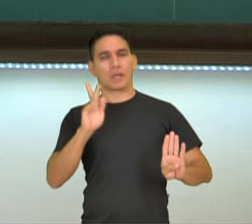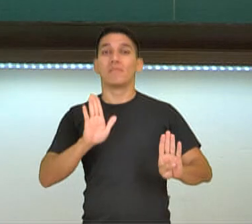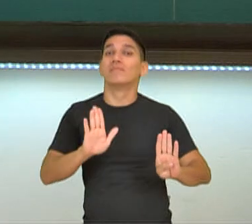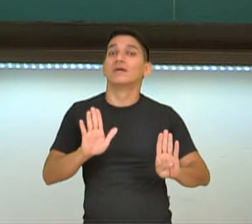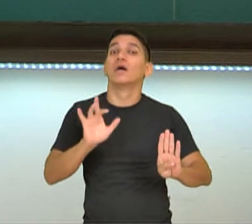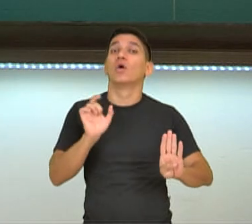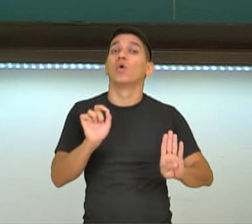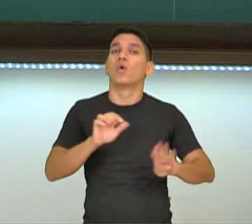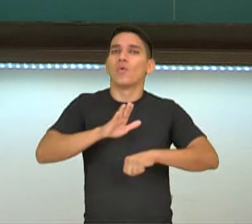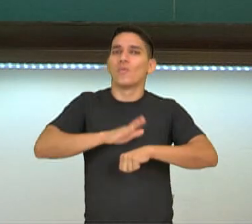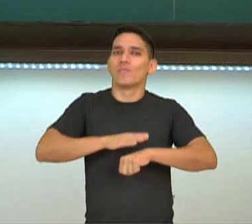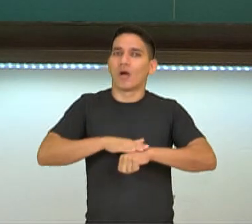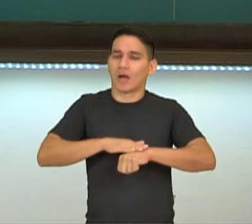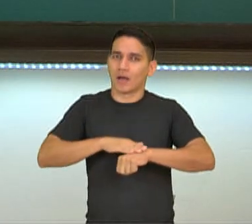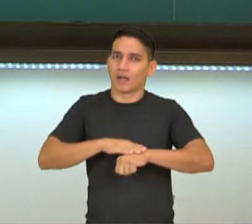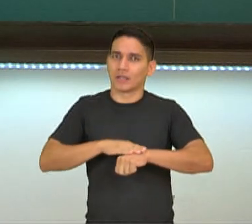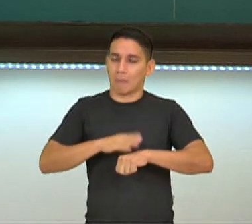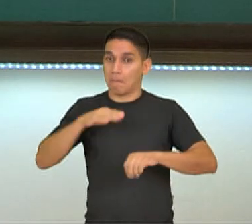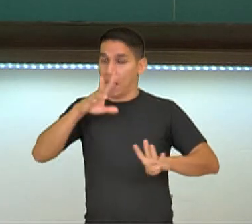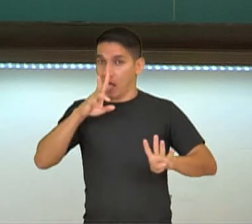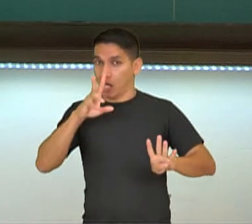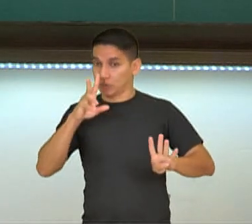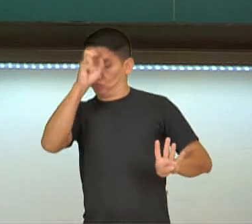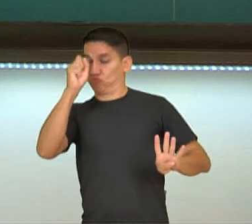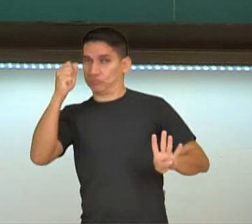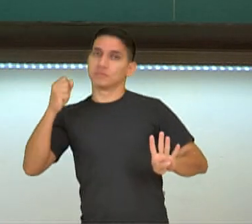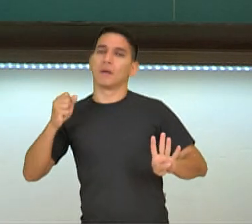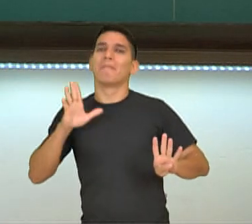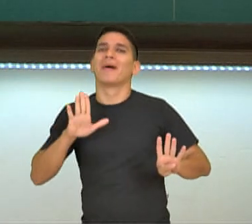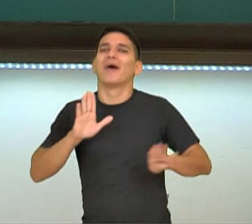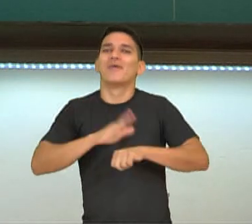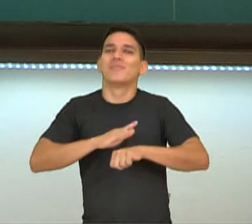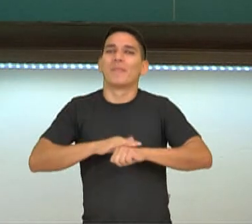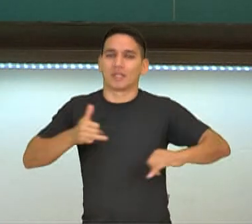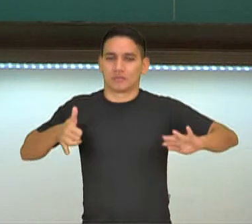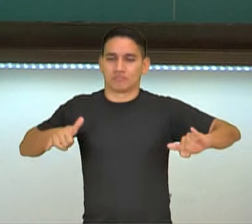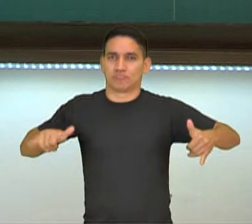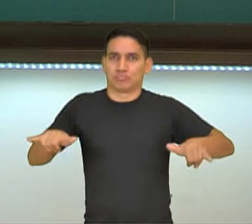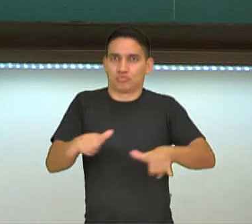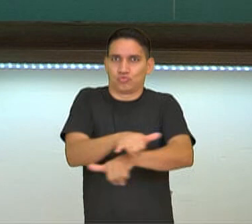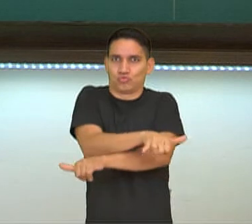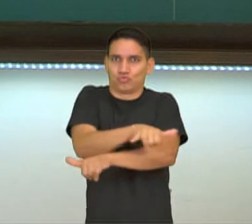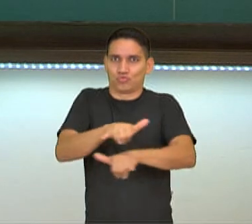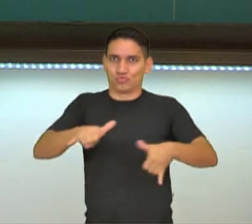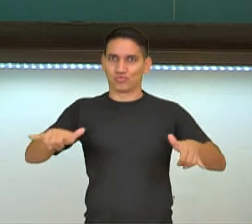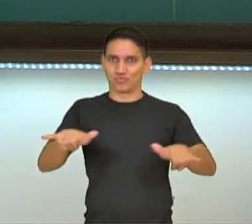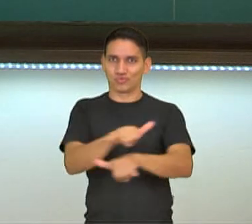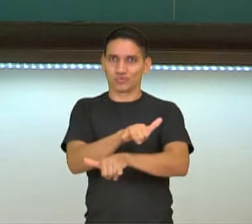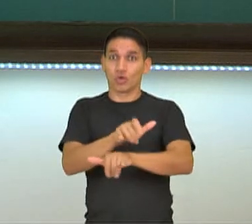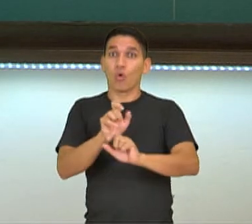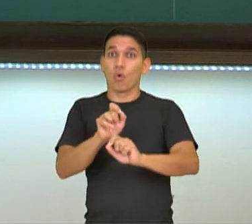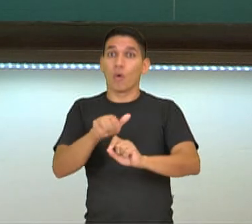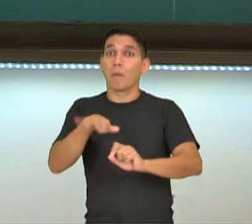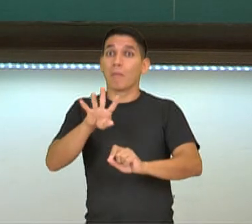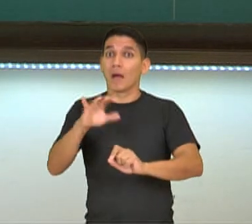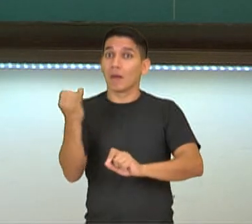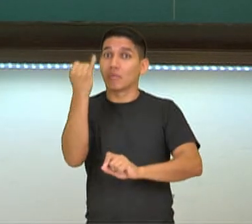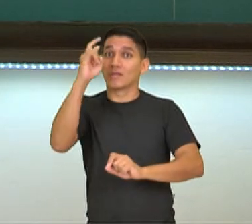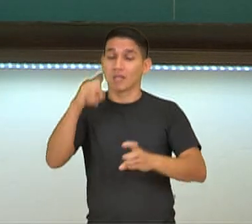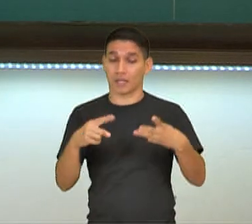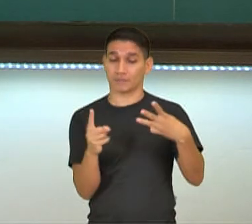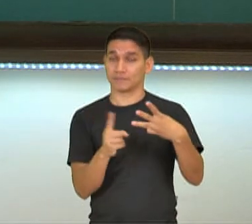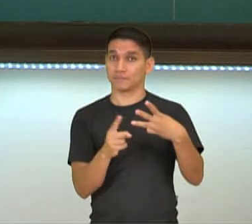Porém, né, é mais intenso. Porém, na hora da troca, da interação, o que vale é a terceira lei de Newton.